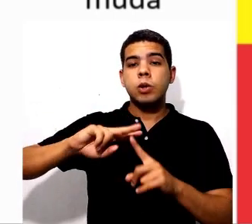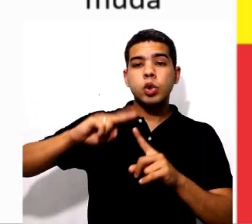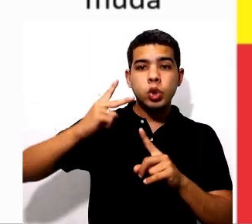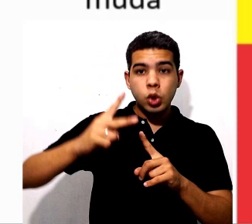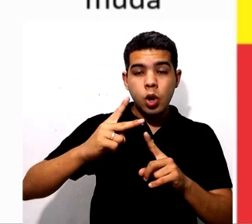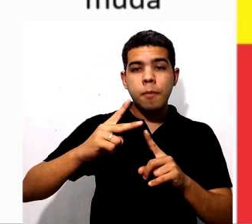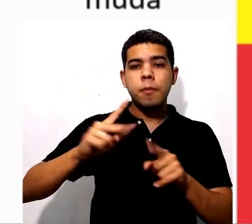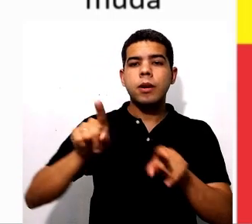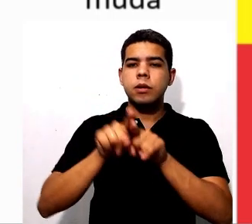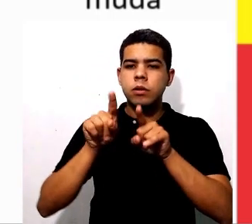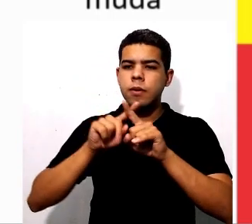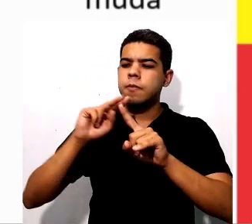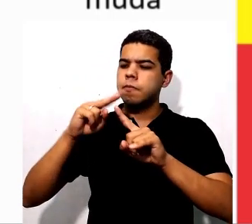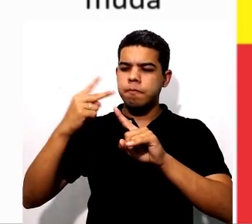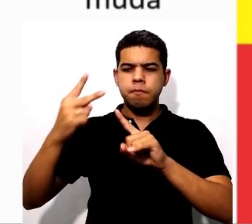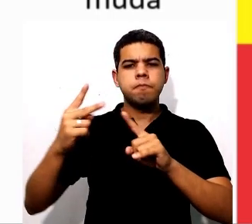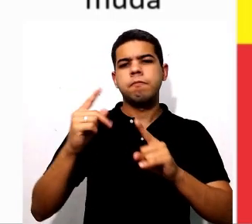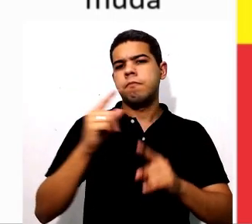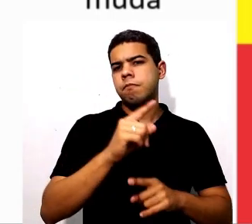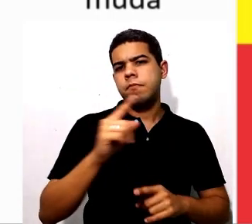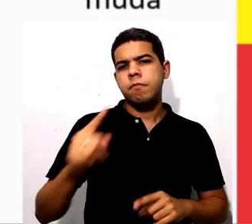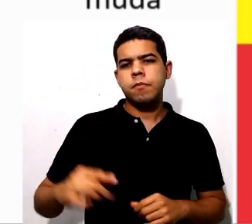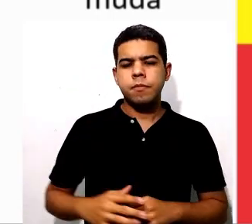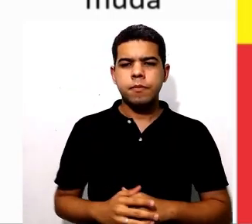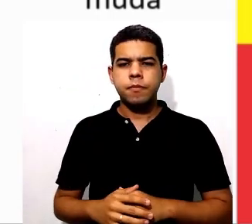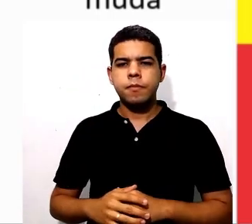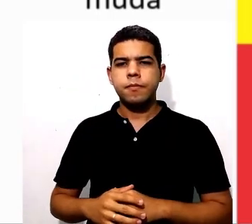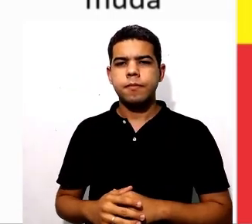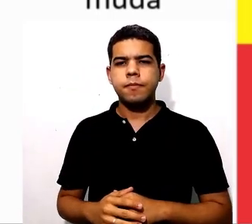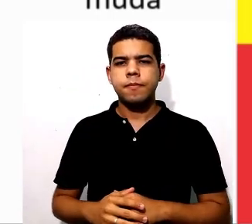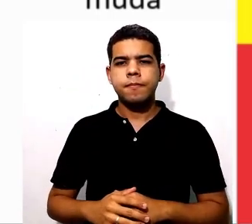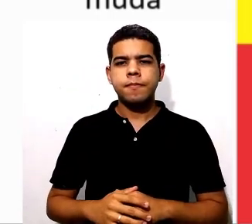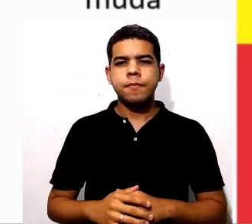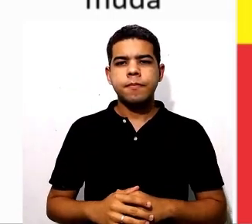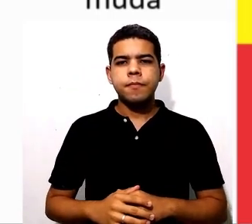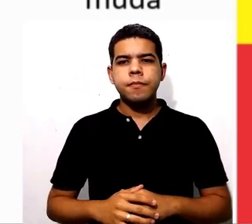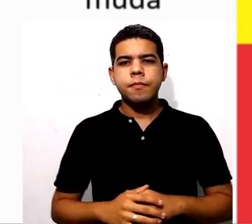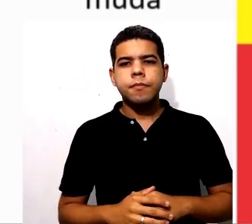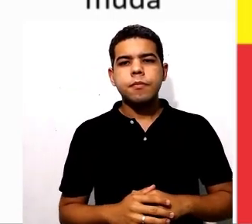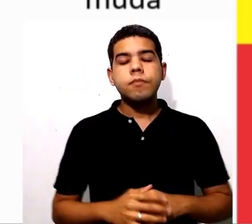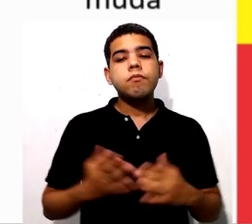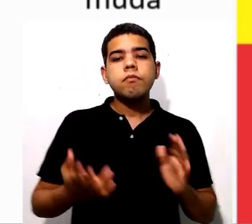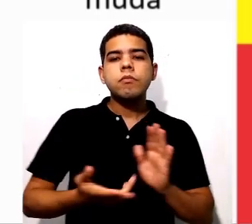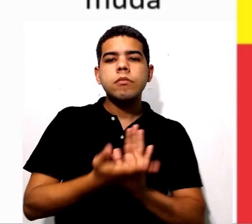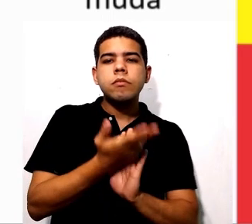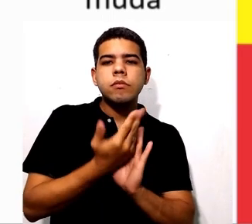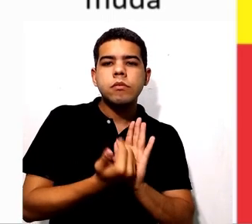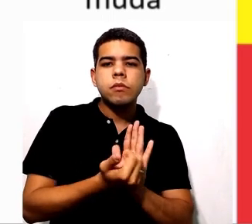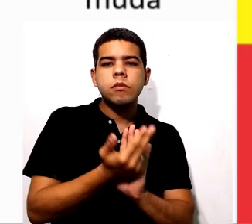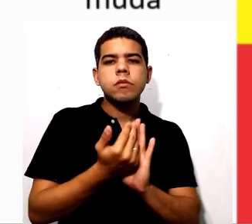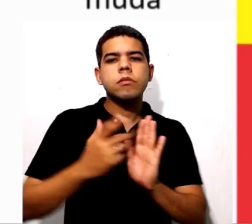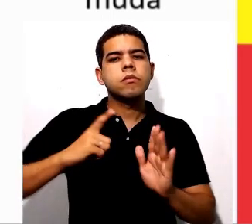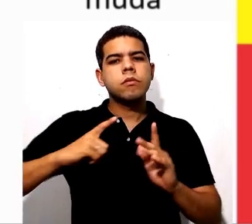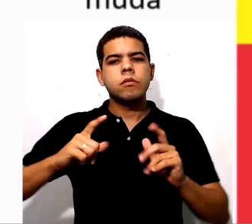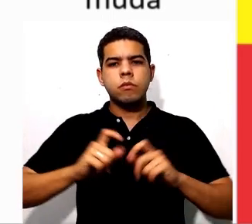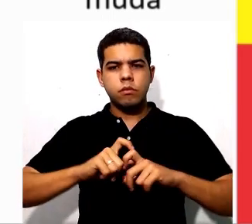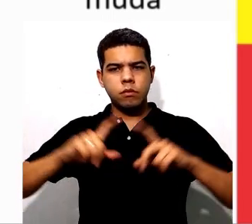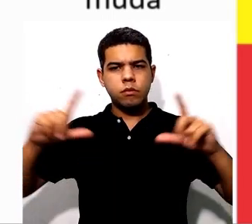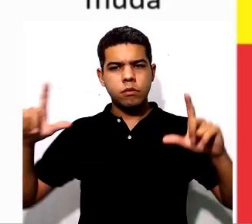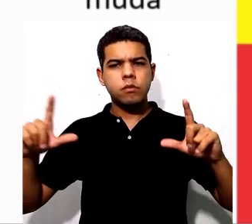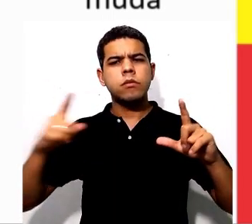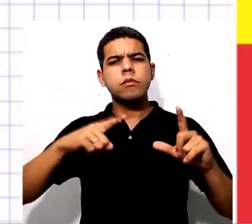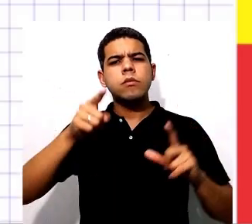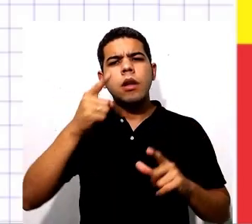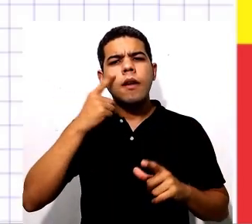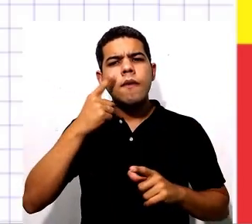a figura está ampliada e veja que manteve o mesmo formato. A forma não muda, certo?